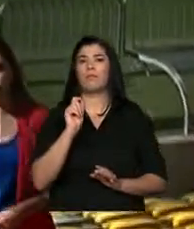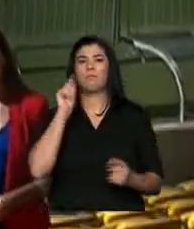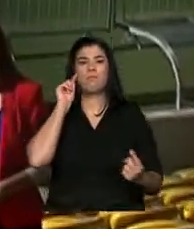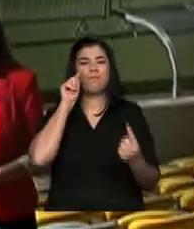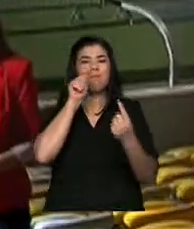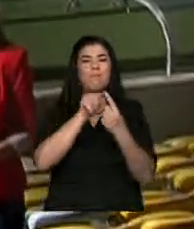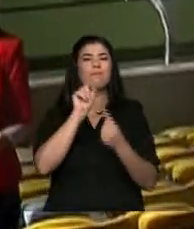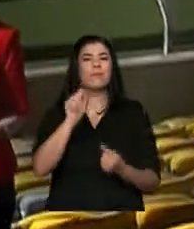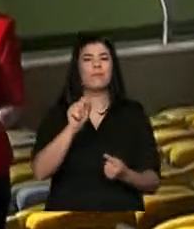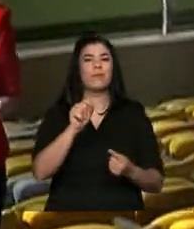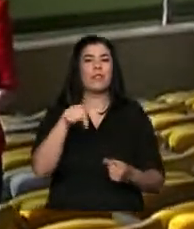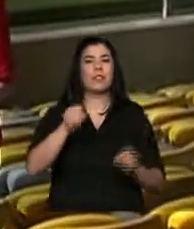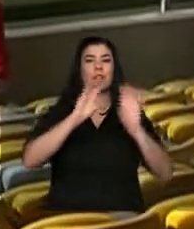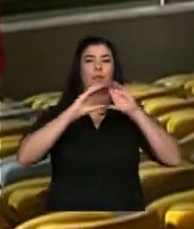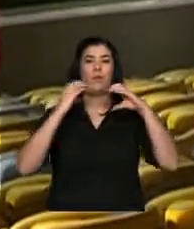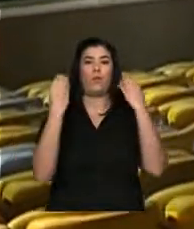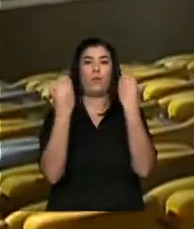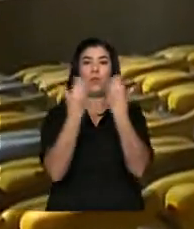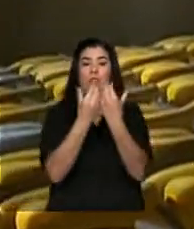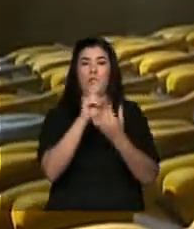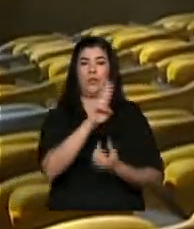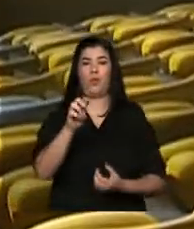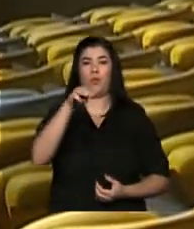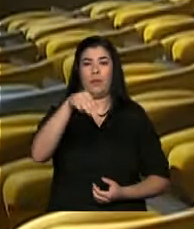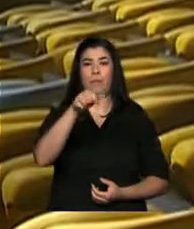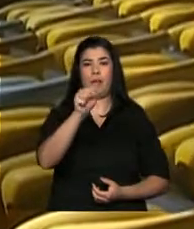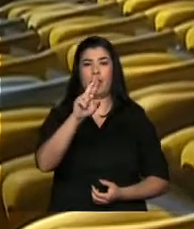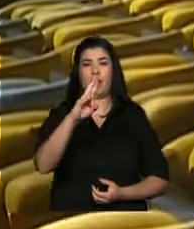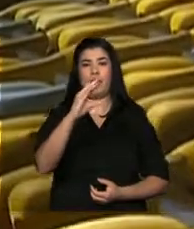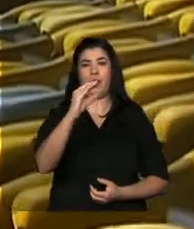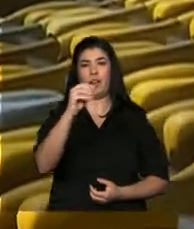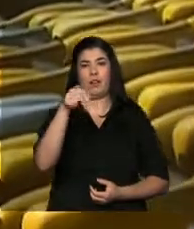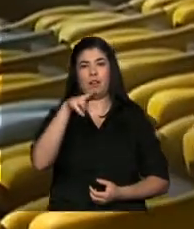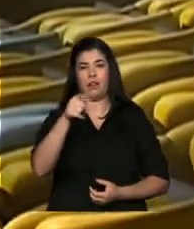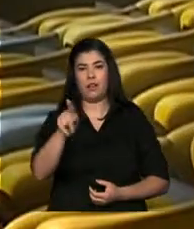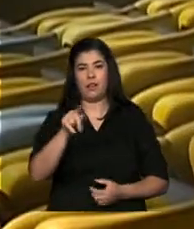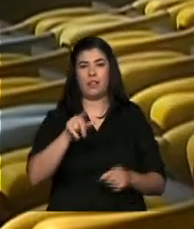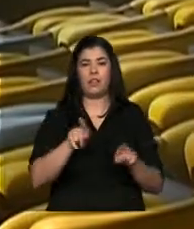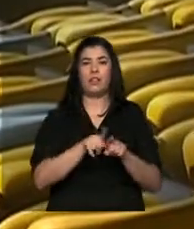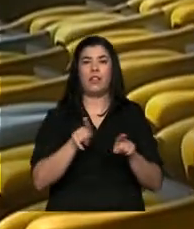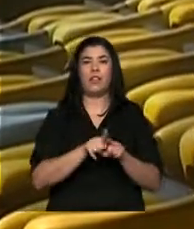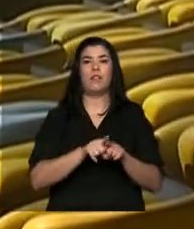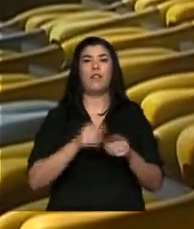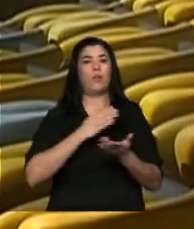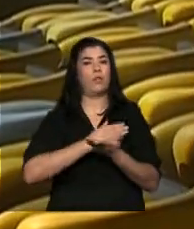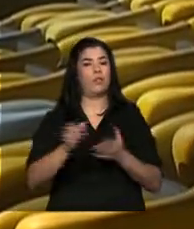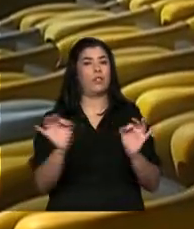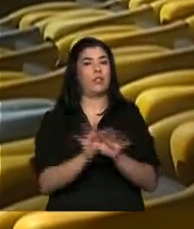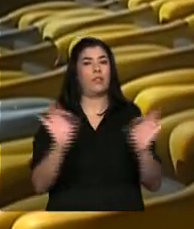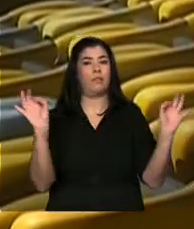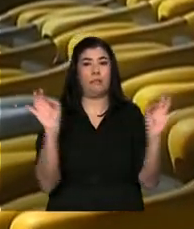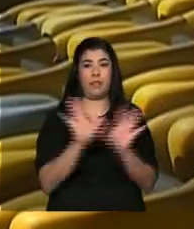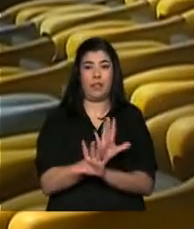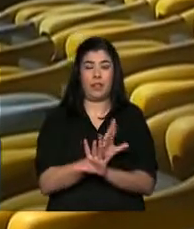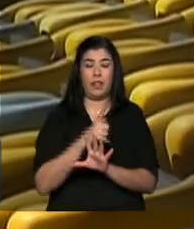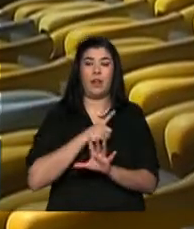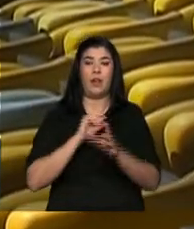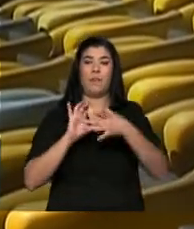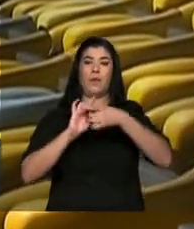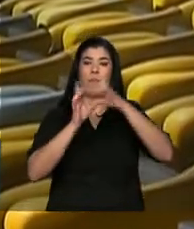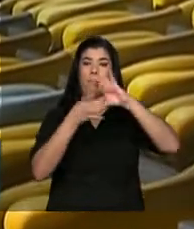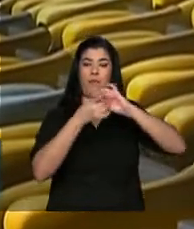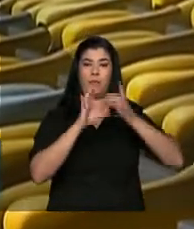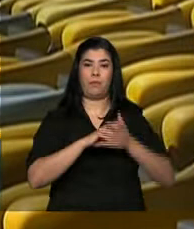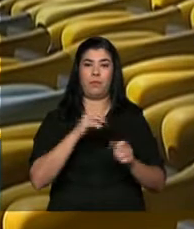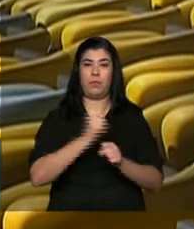futebol mundial, o Maracanã vai ser palco das cerimônias de abertura e encerramento dos Jogos Olímpicos e Paralímpicos de 2016. Além